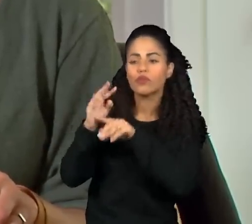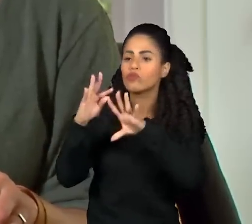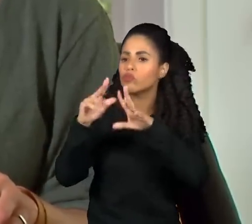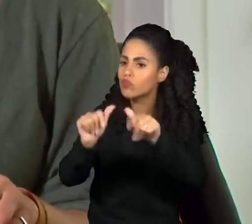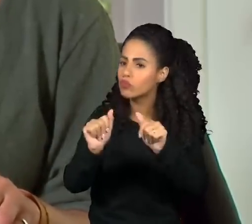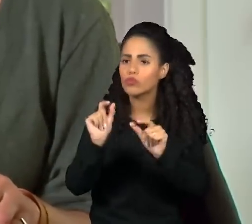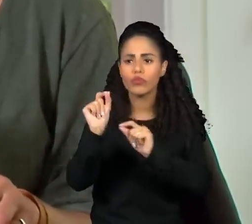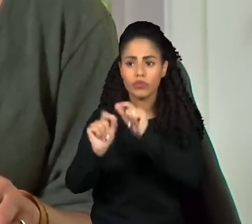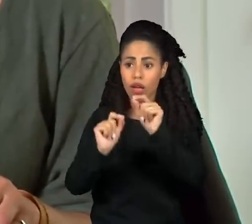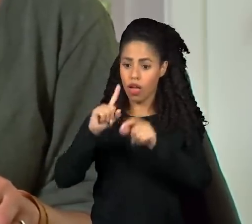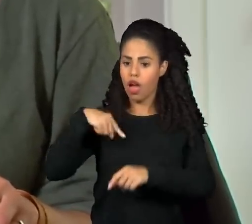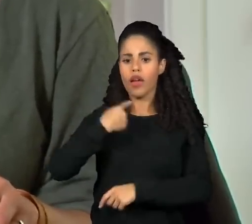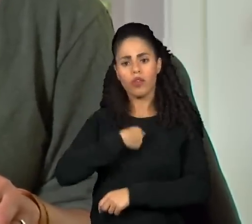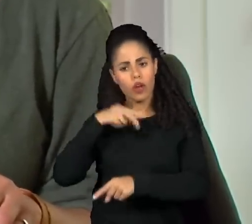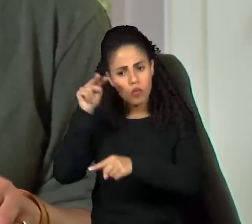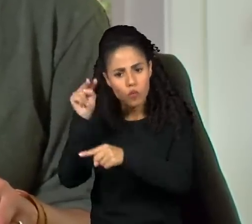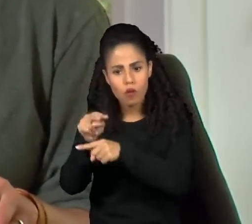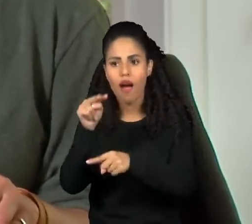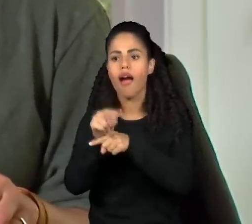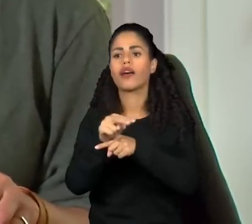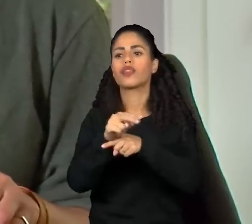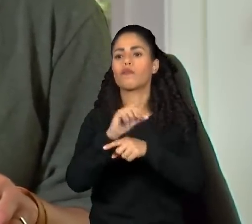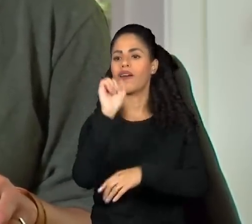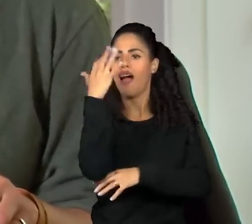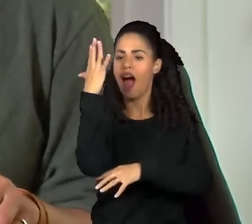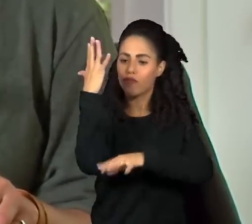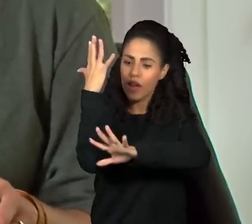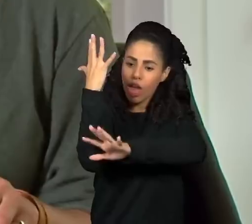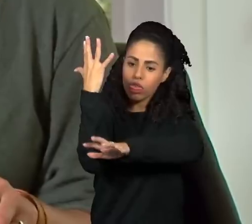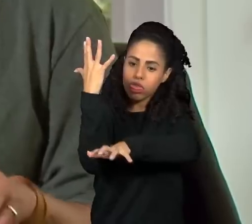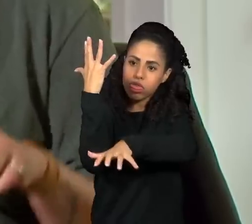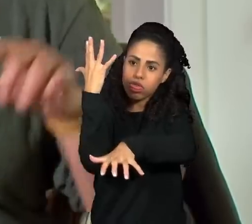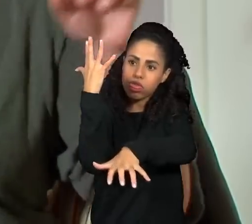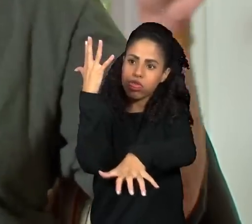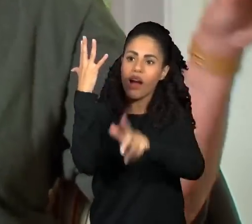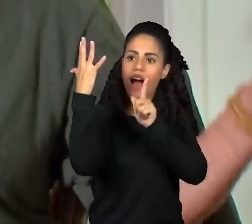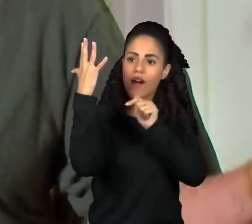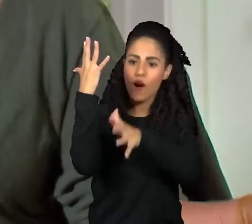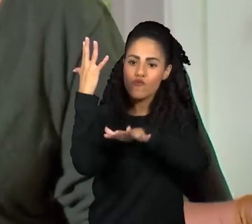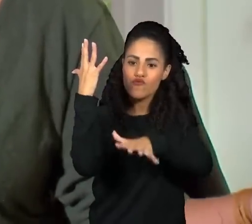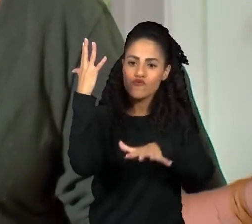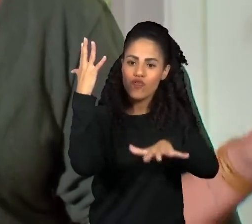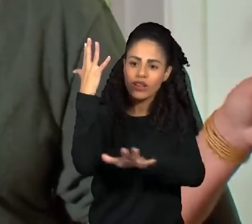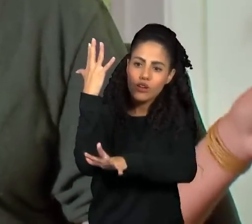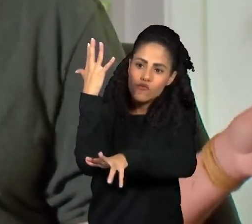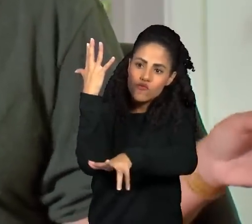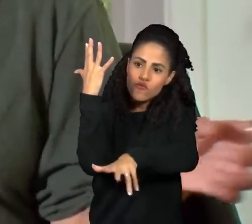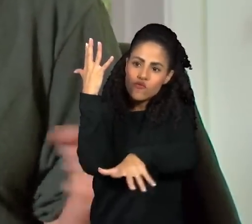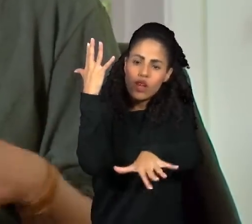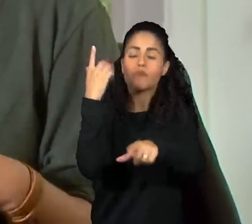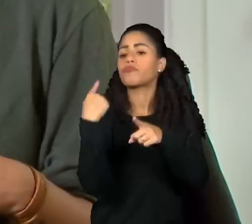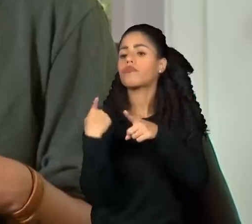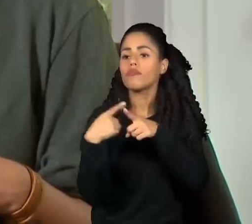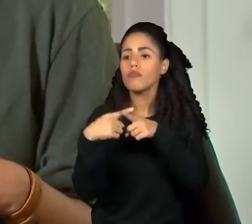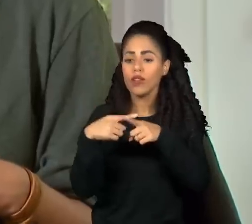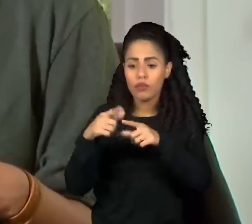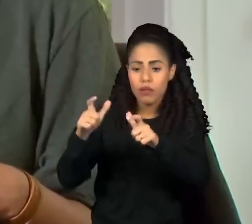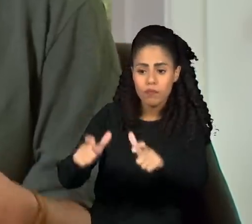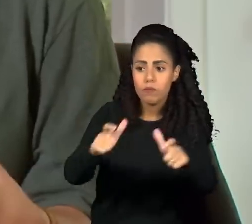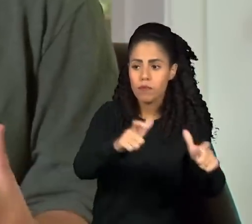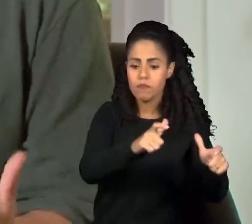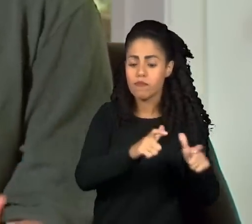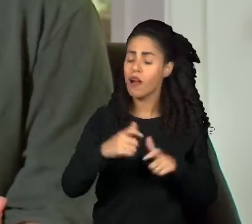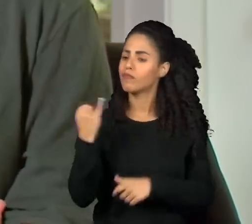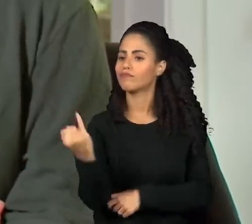está falando de proteger o manguezal, que protege o recife de coral, e proteger o mar profundo, porque são esses três ambientes que